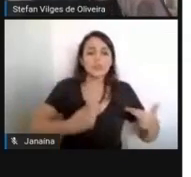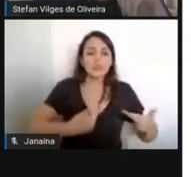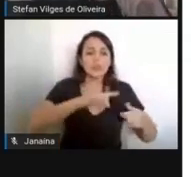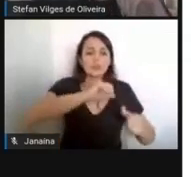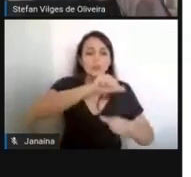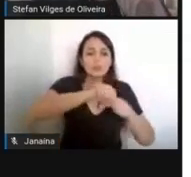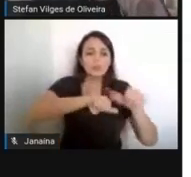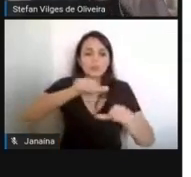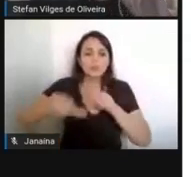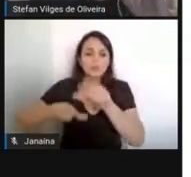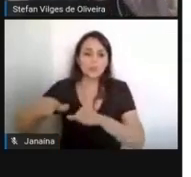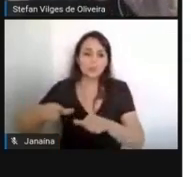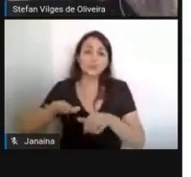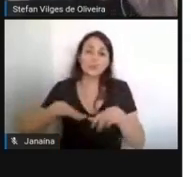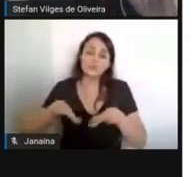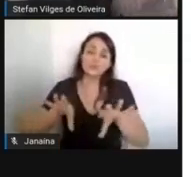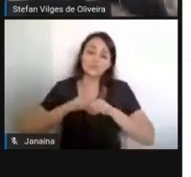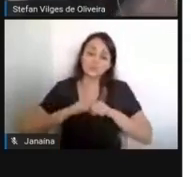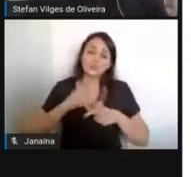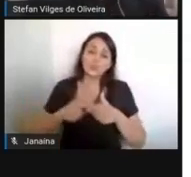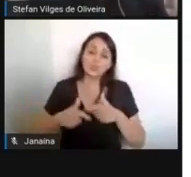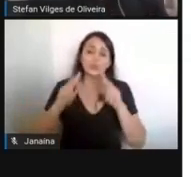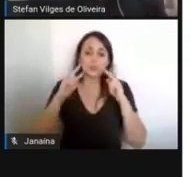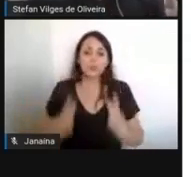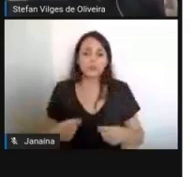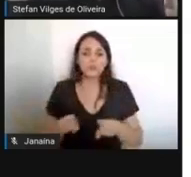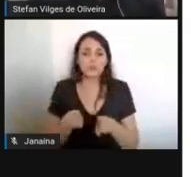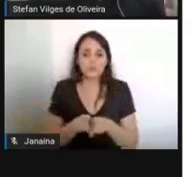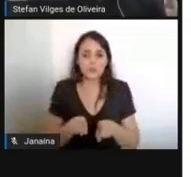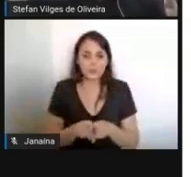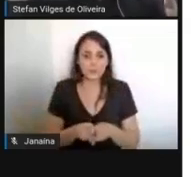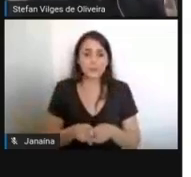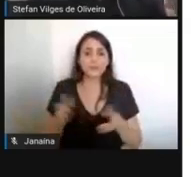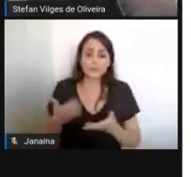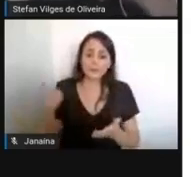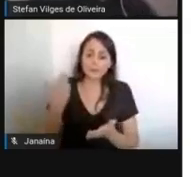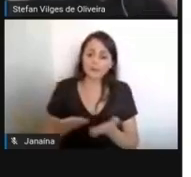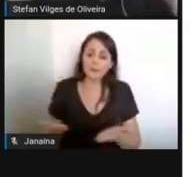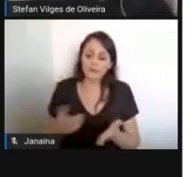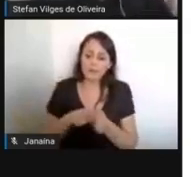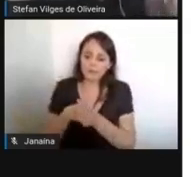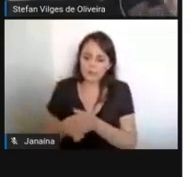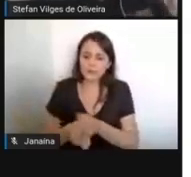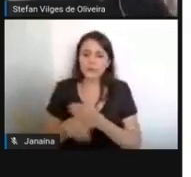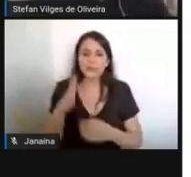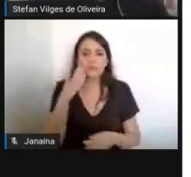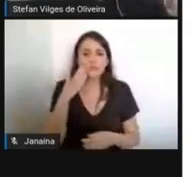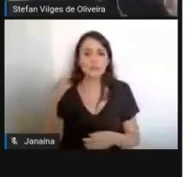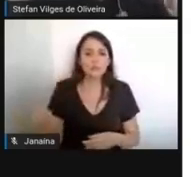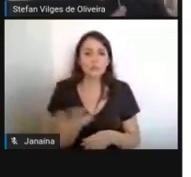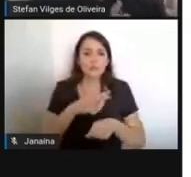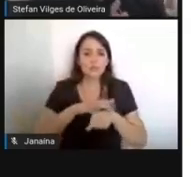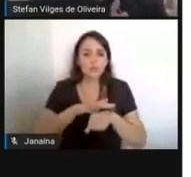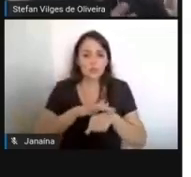pessoas. O que sabemos até o momento sobre a epidemiologia dessa nova zoonose emergente é que o